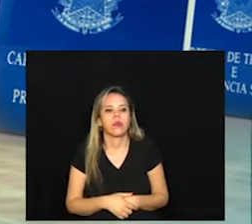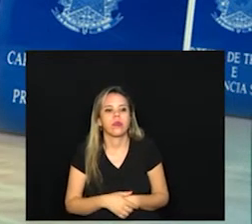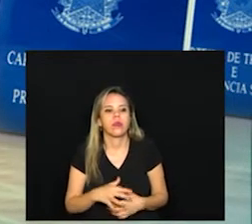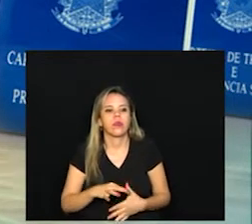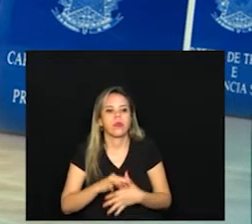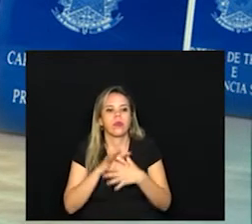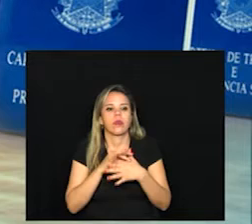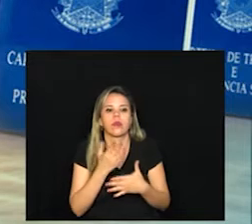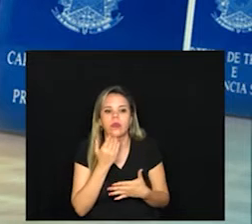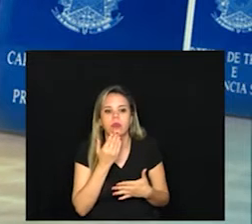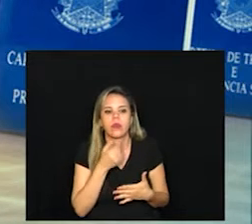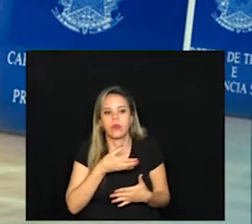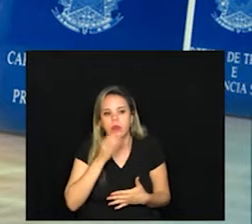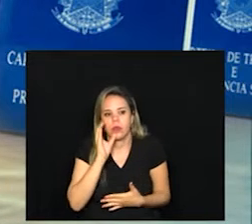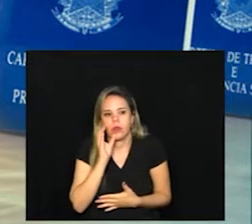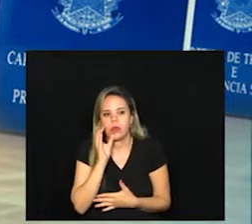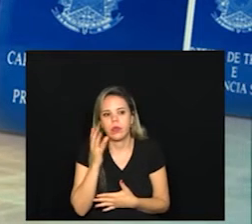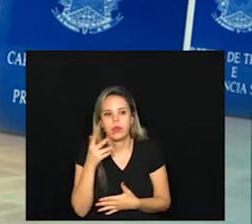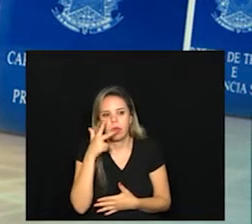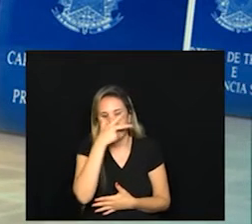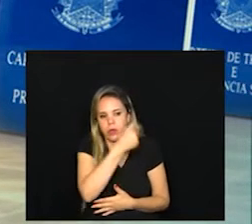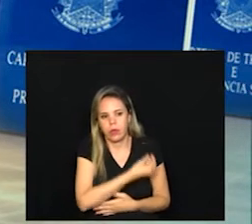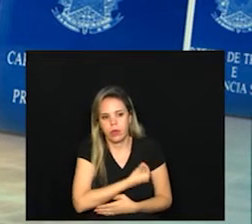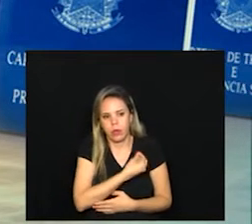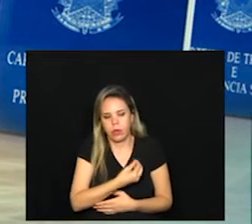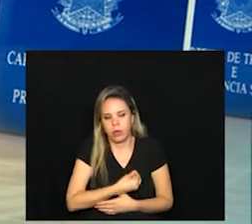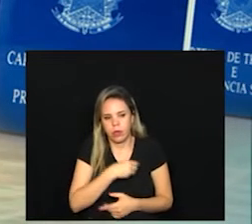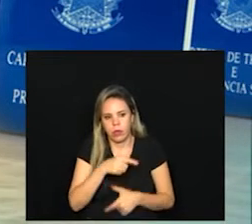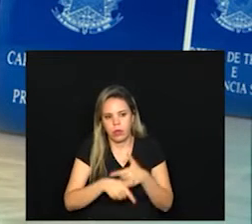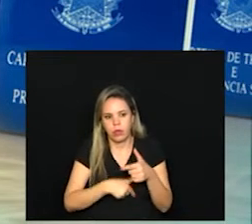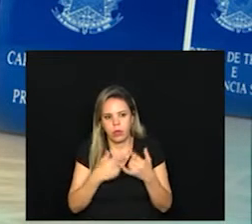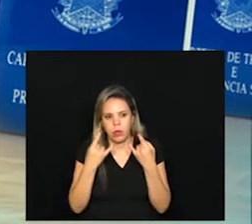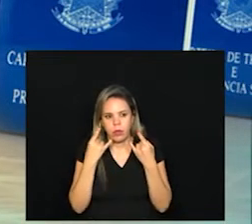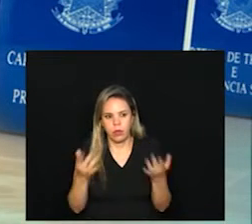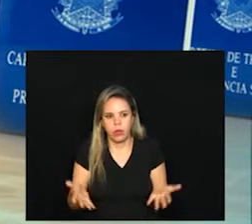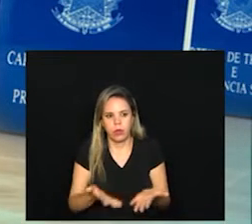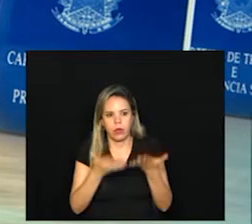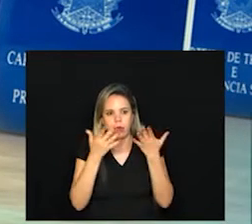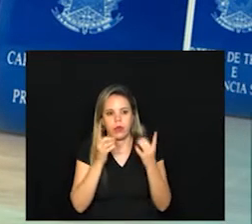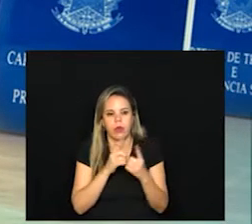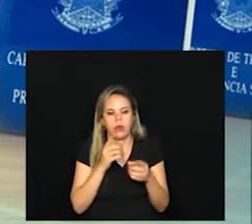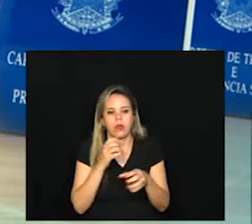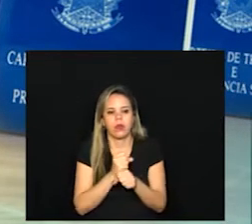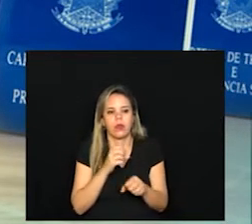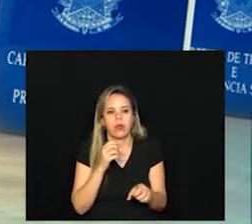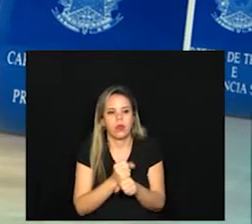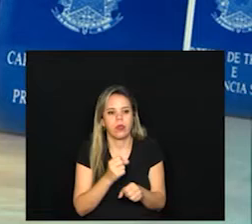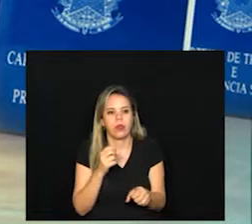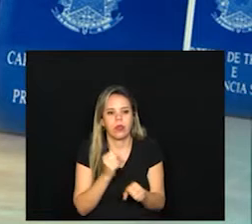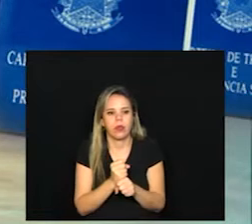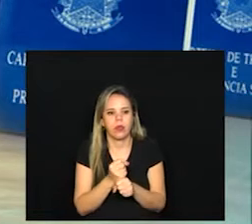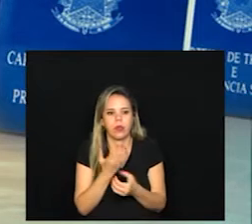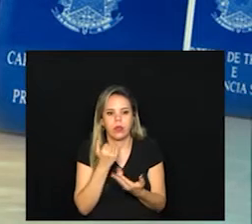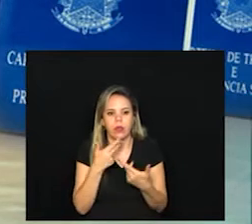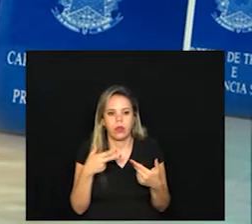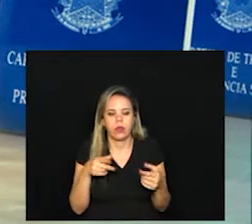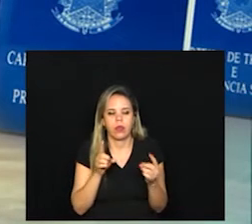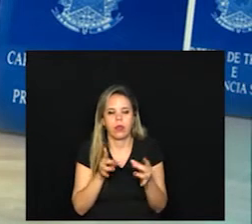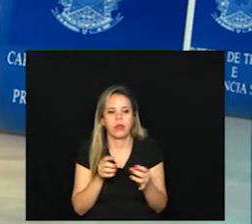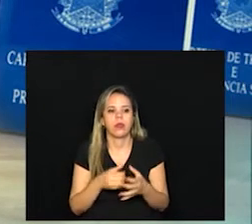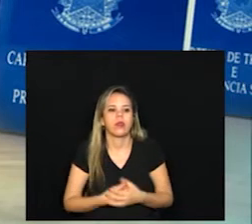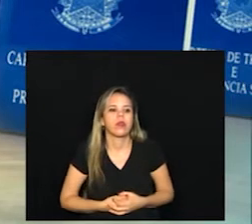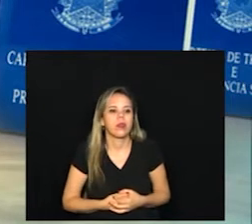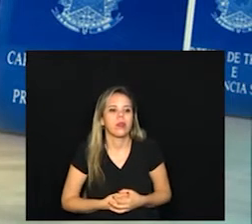líder de alimentos e bebidas, salva-vidas, operador de atração, atendente de caixa, atendente de alimentos e